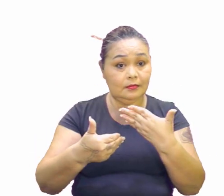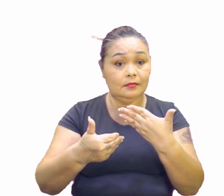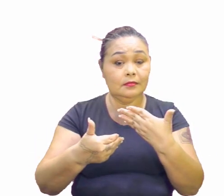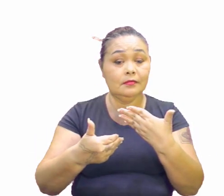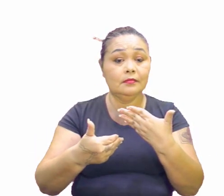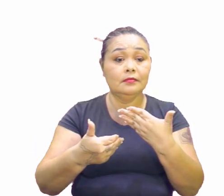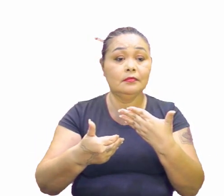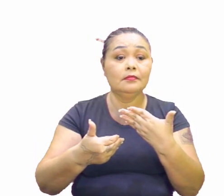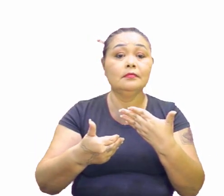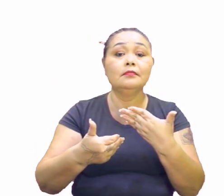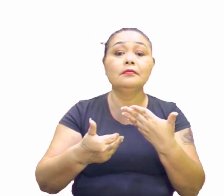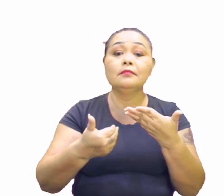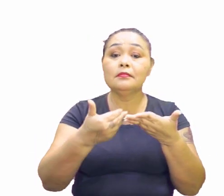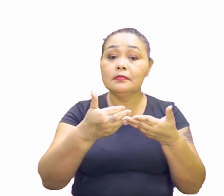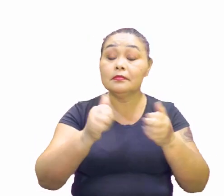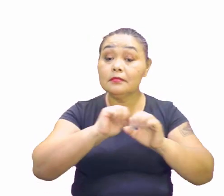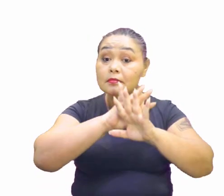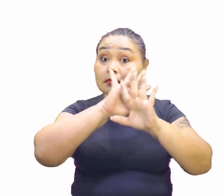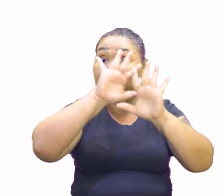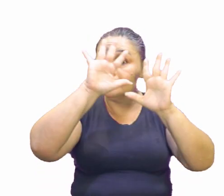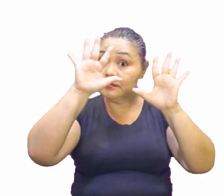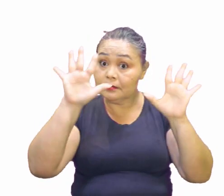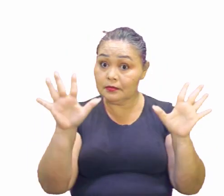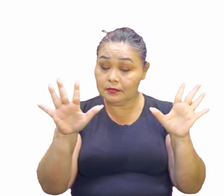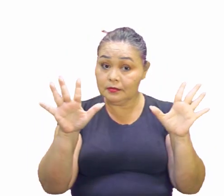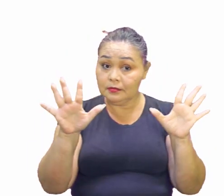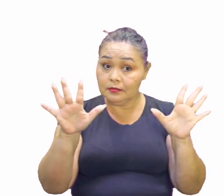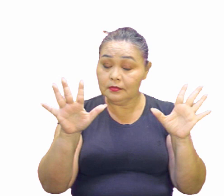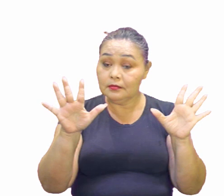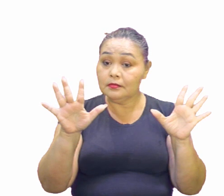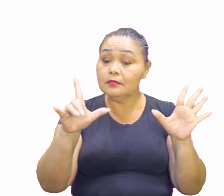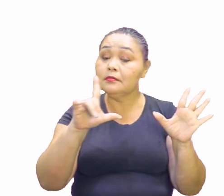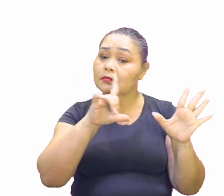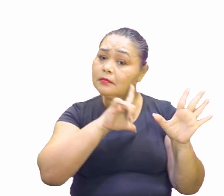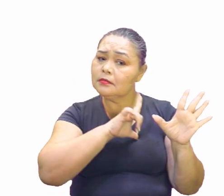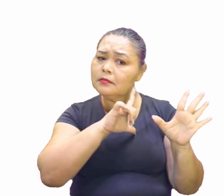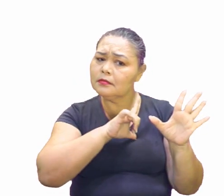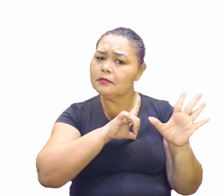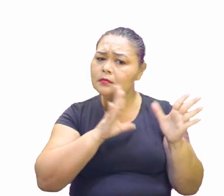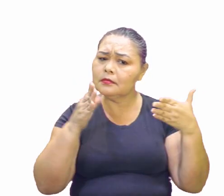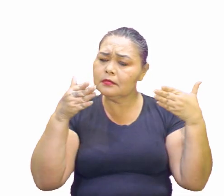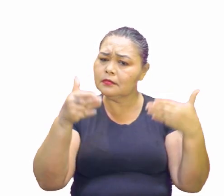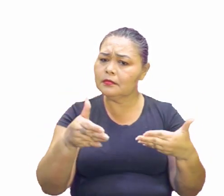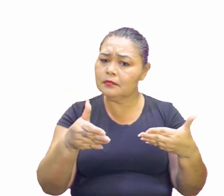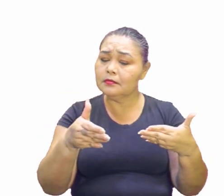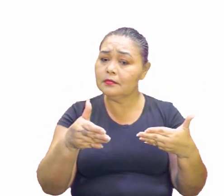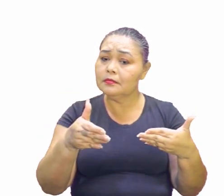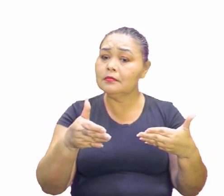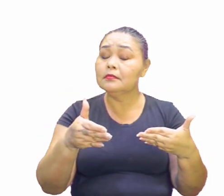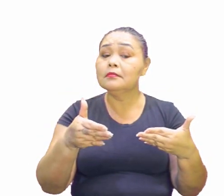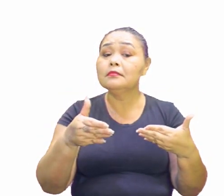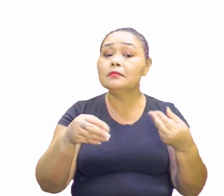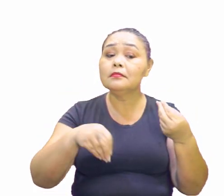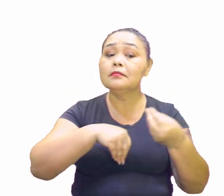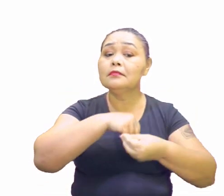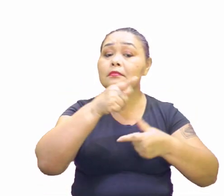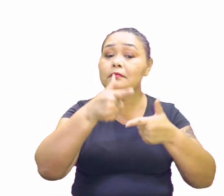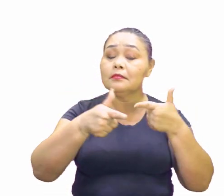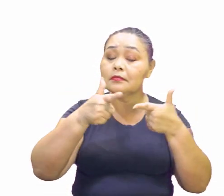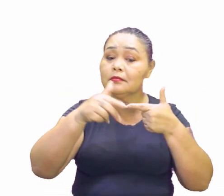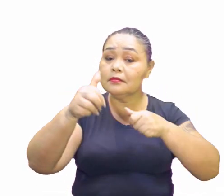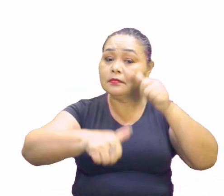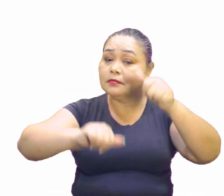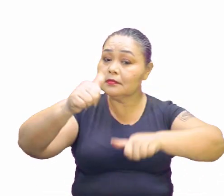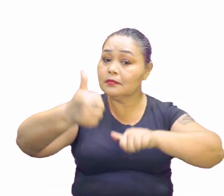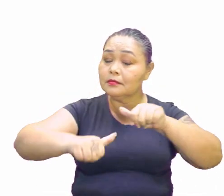desenvolvido, exposto, pessoal, com muita clareza. Então, ele tem que vir direto. Envolve o problema a